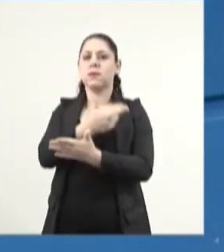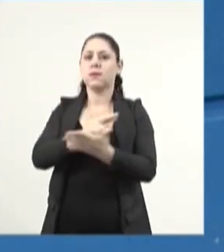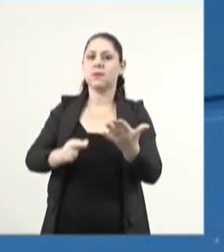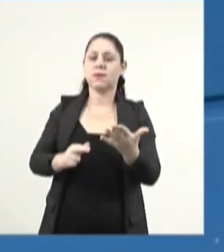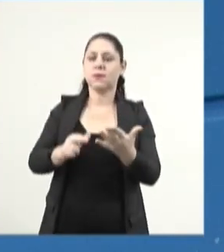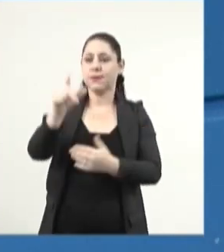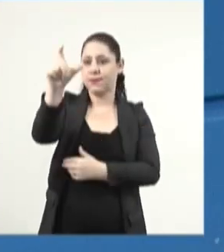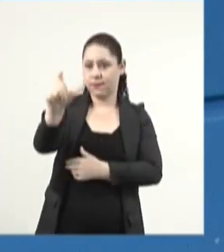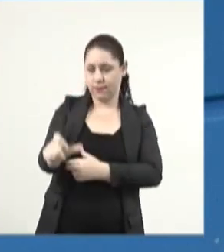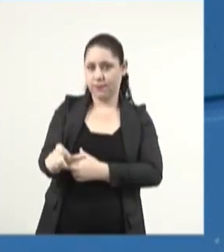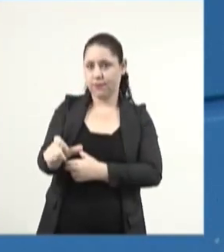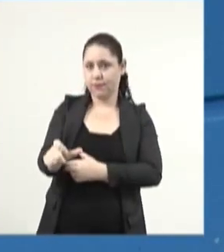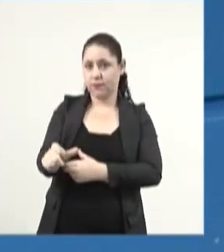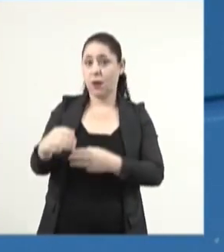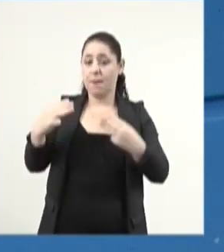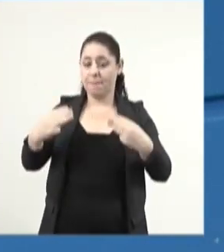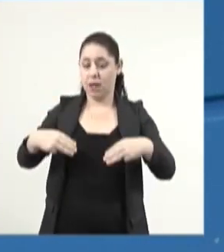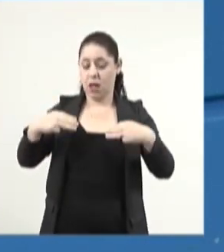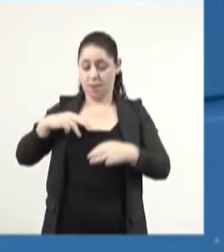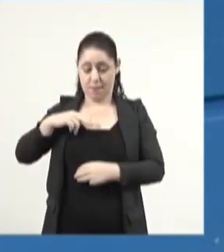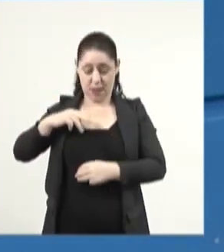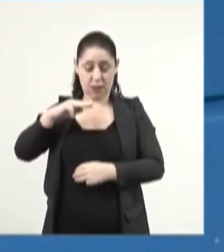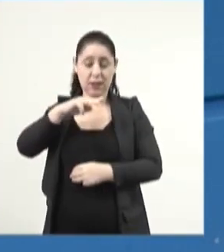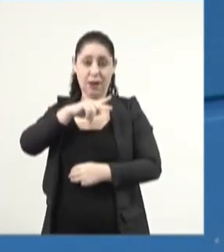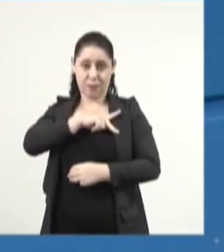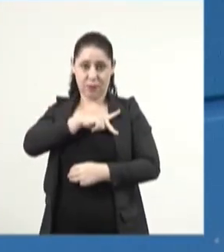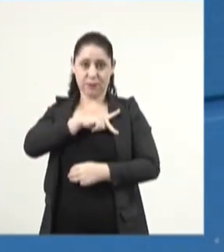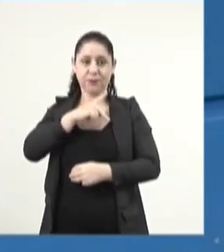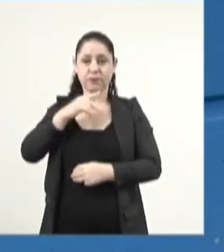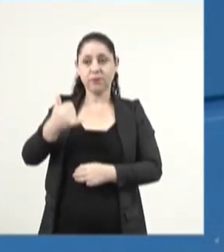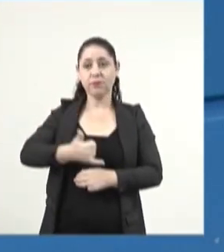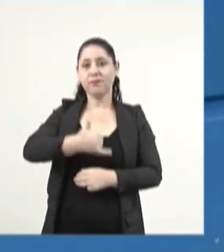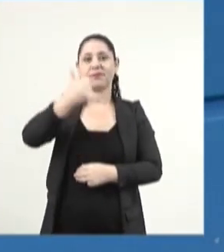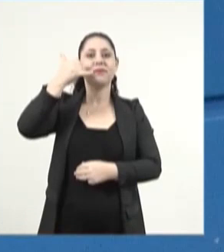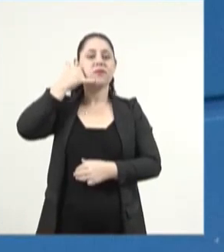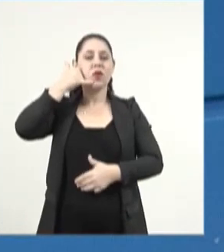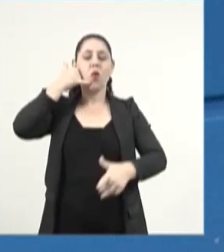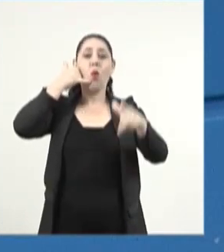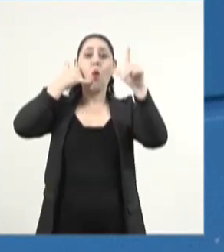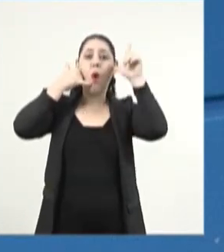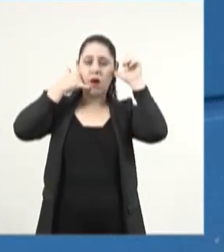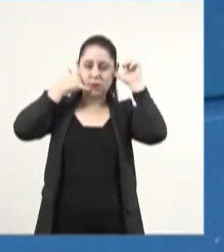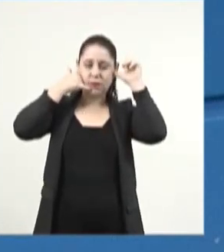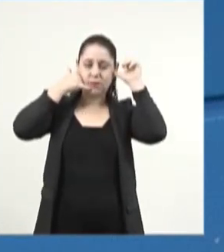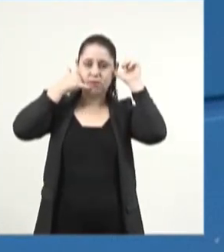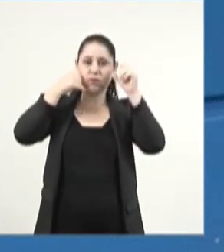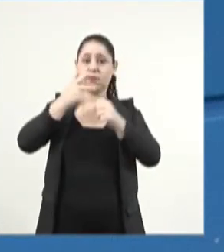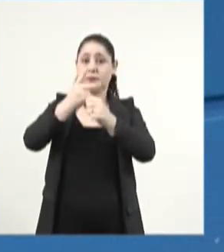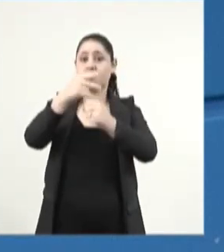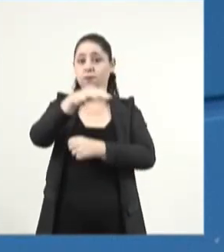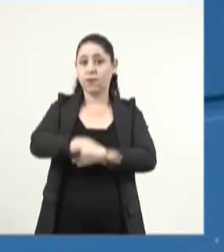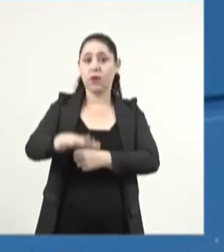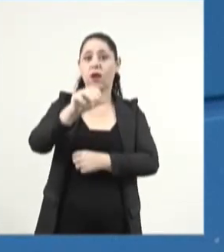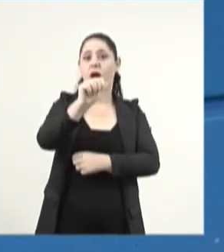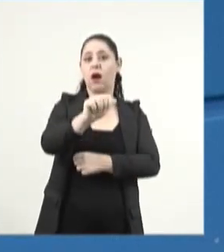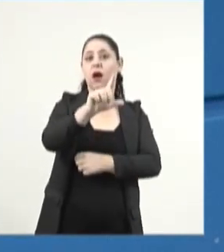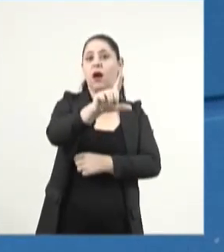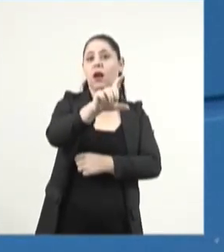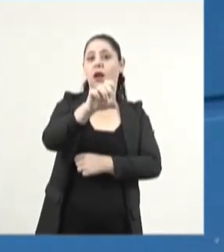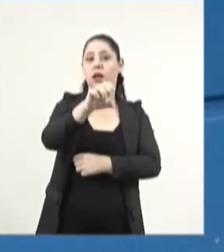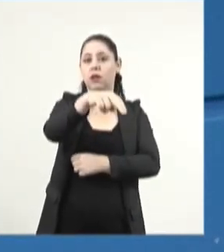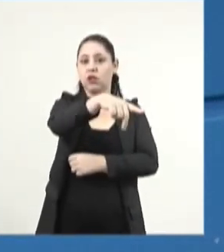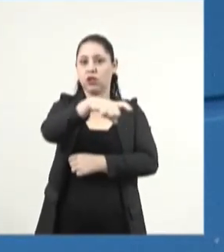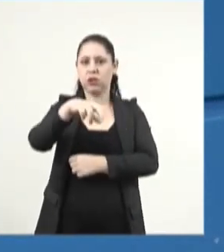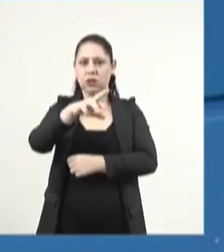requerimento endereçado ao Ministério Público, recebi uma ligação ontem do Procurador-Geral Alexandre